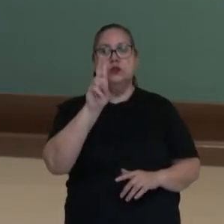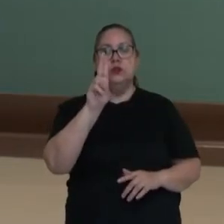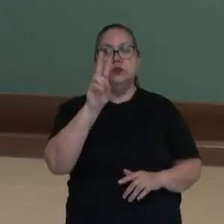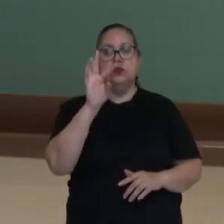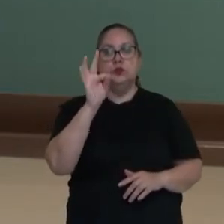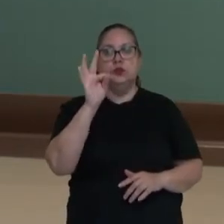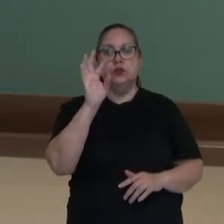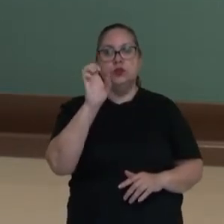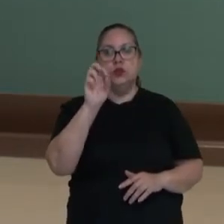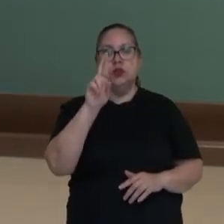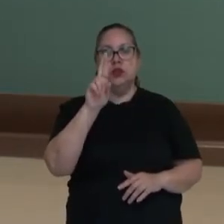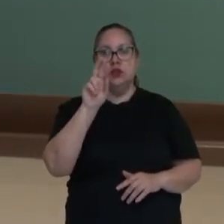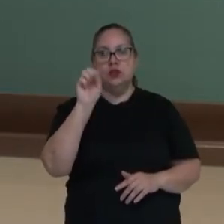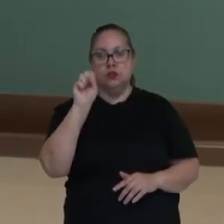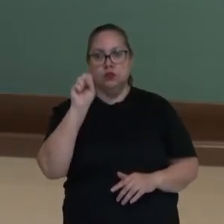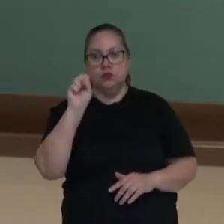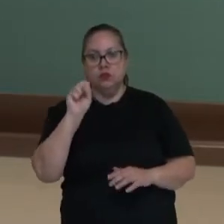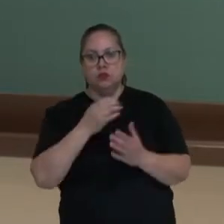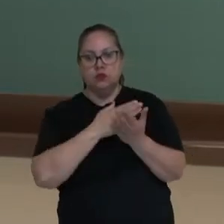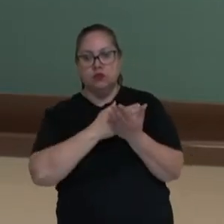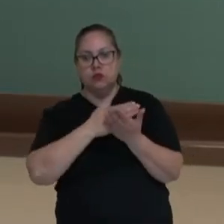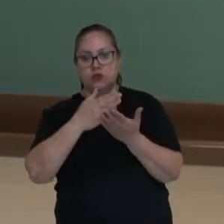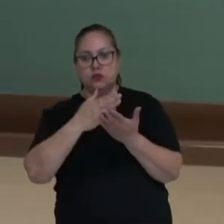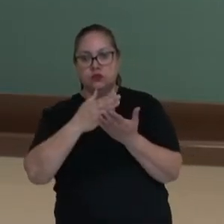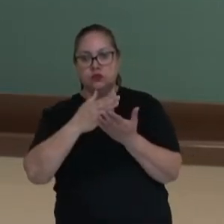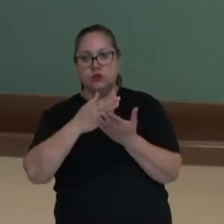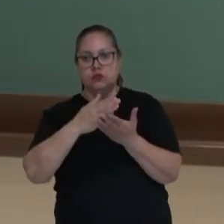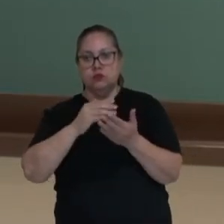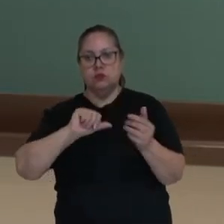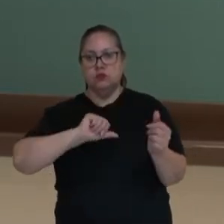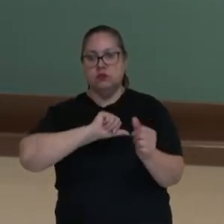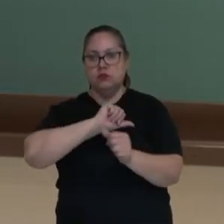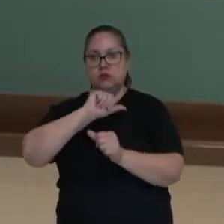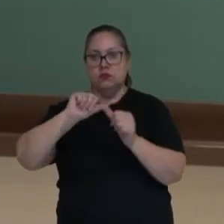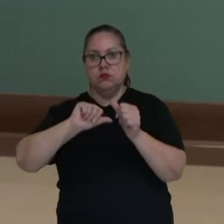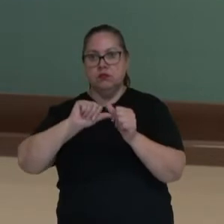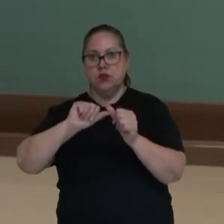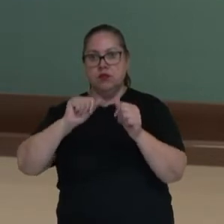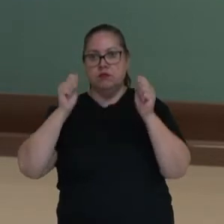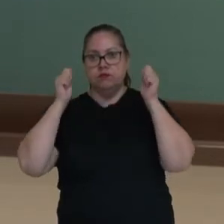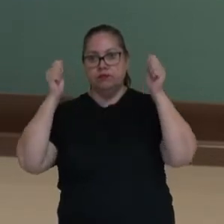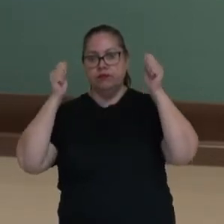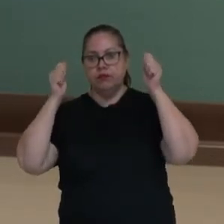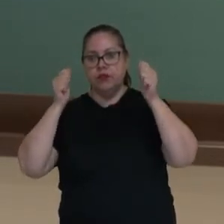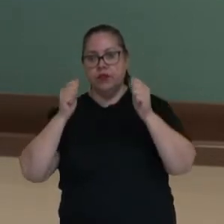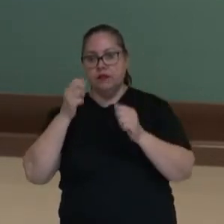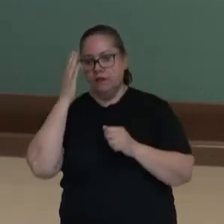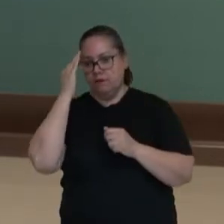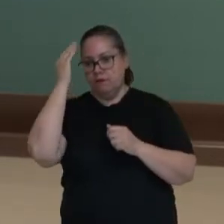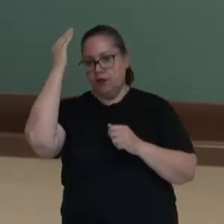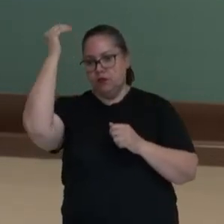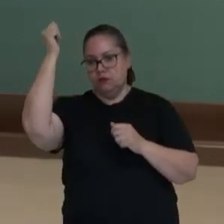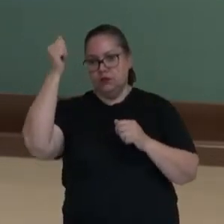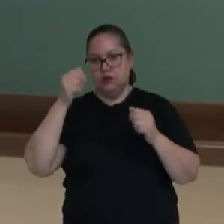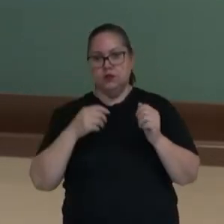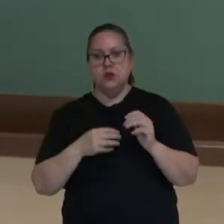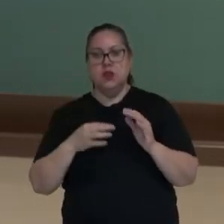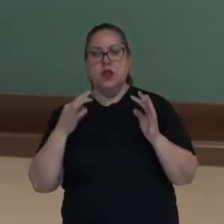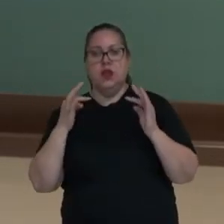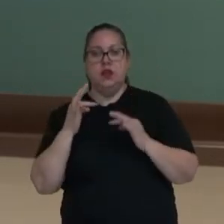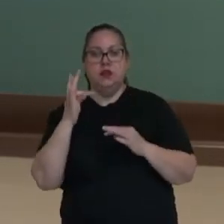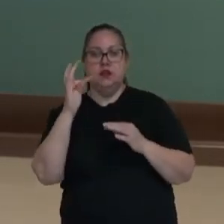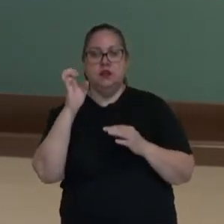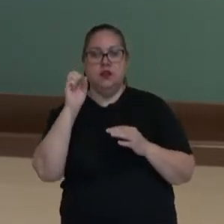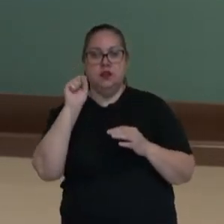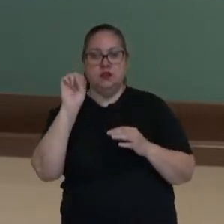que, ele começou a reforma protestante. Uma coisa muito famosa são as teses do